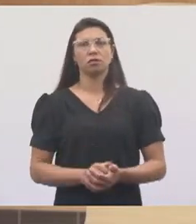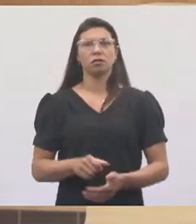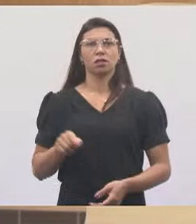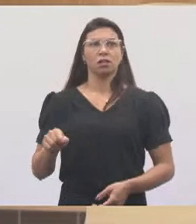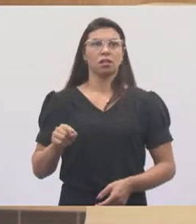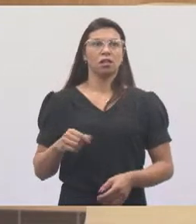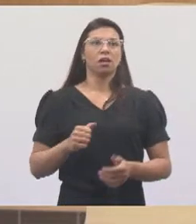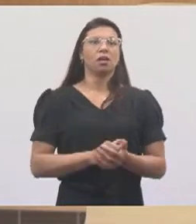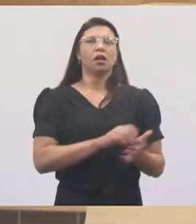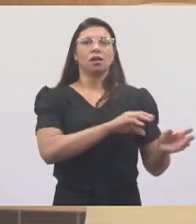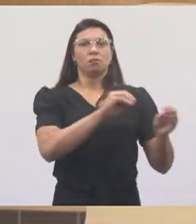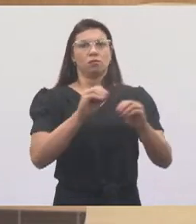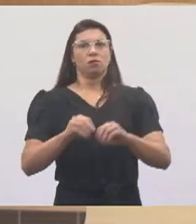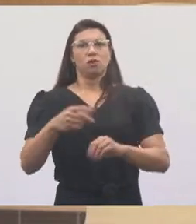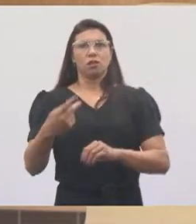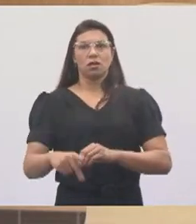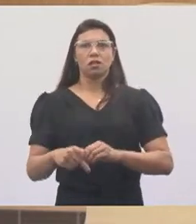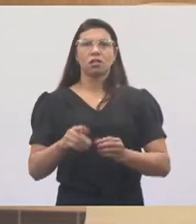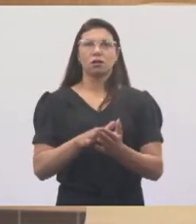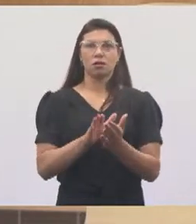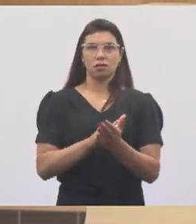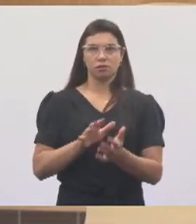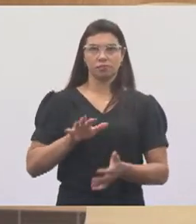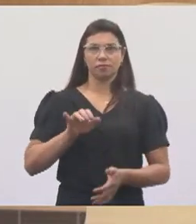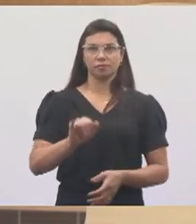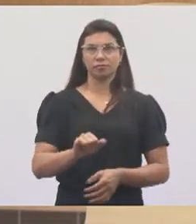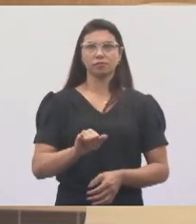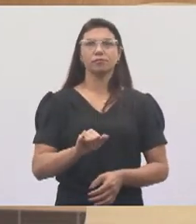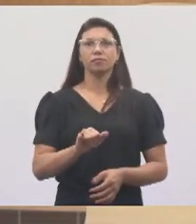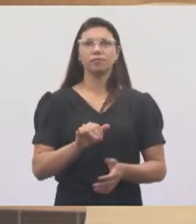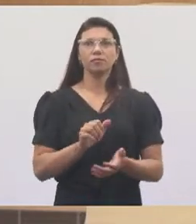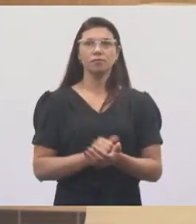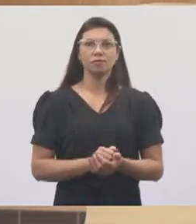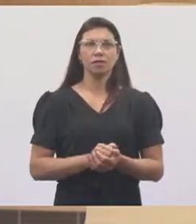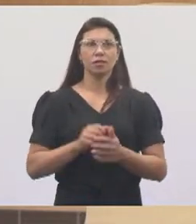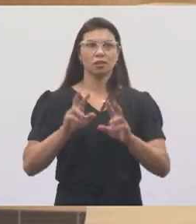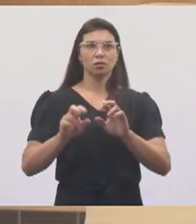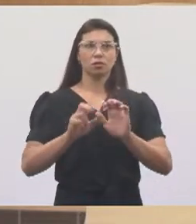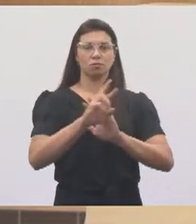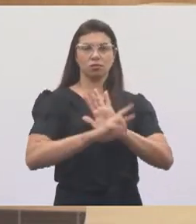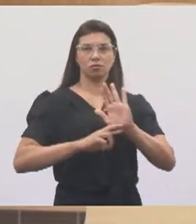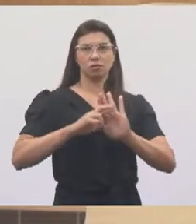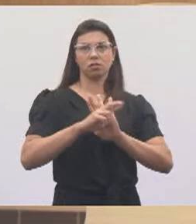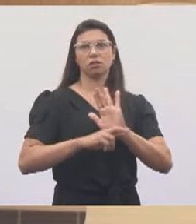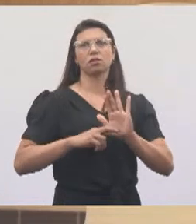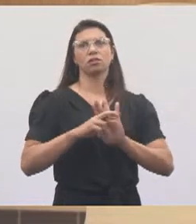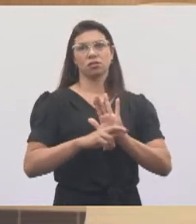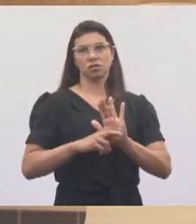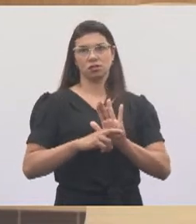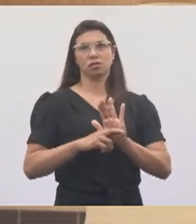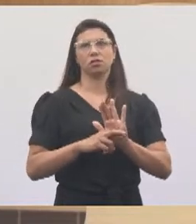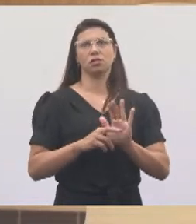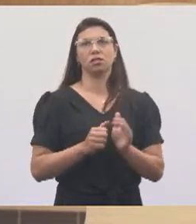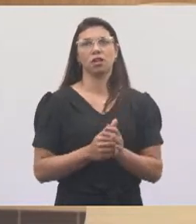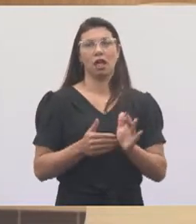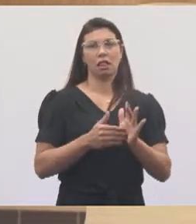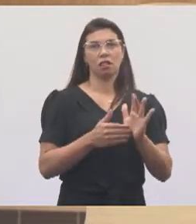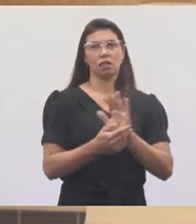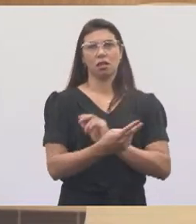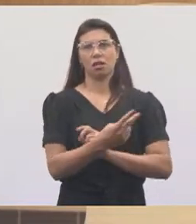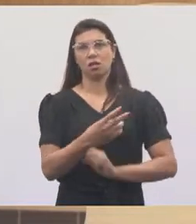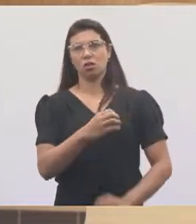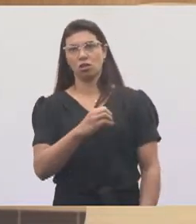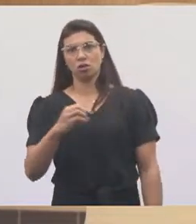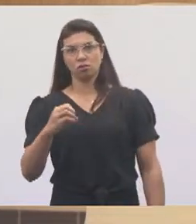Seccional de Jacareí em 26 de 3 de 1994. Delegacia de Investigações Gerais de Jacareí de 1994 a 2000, onde